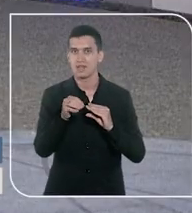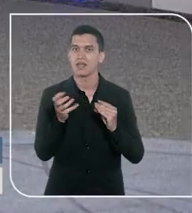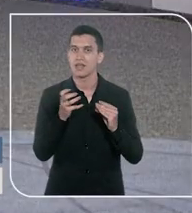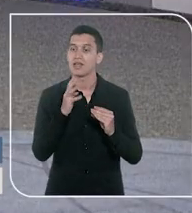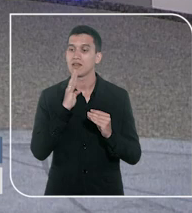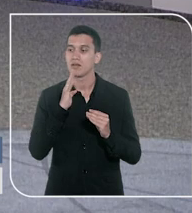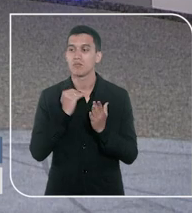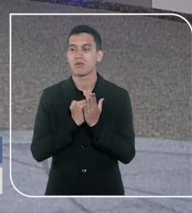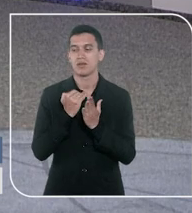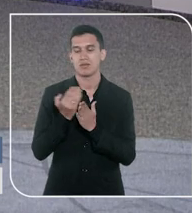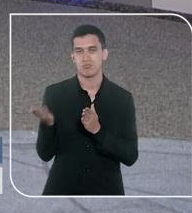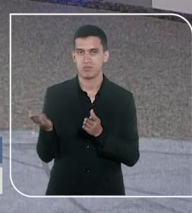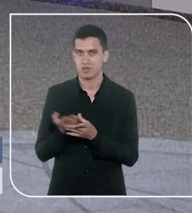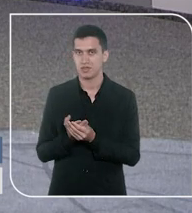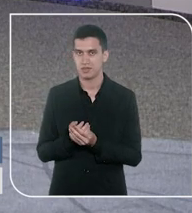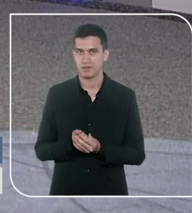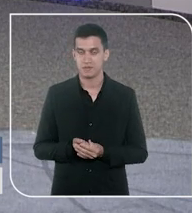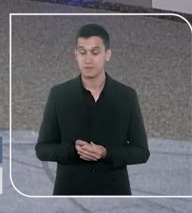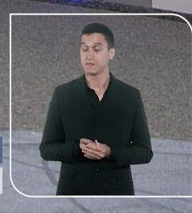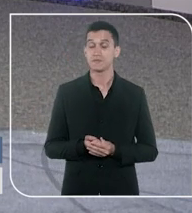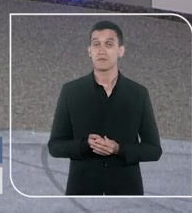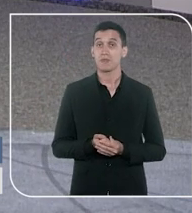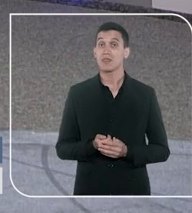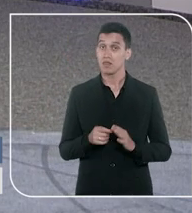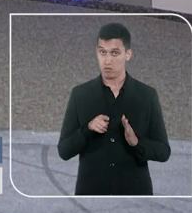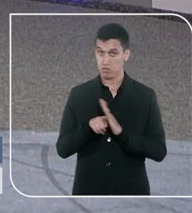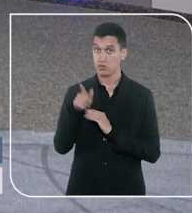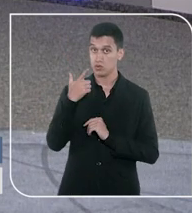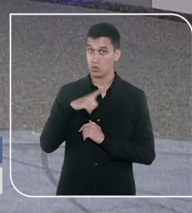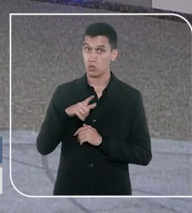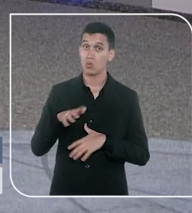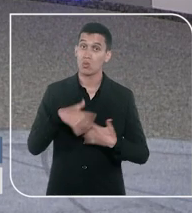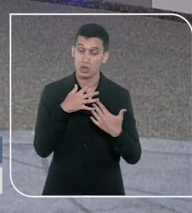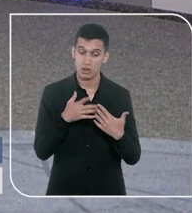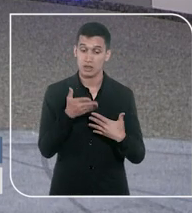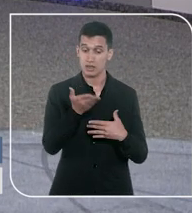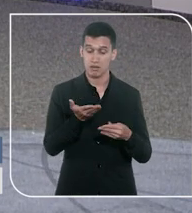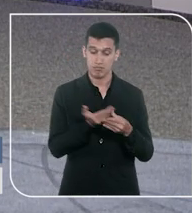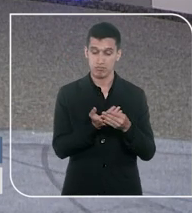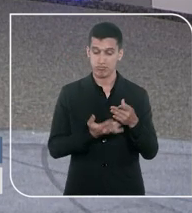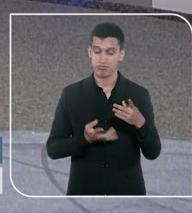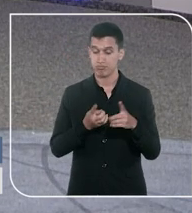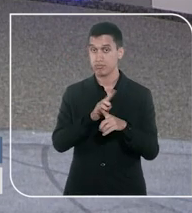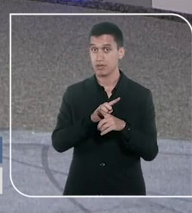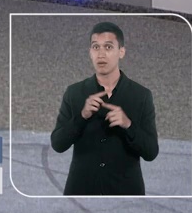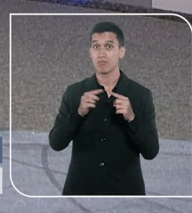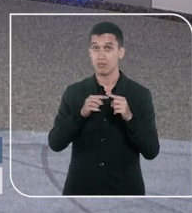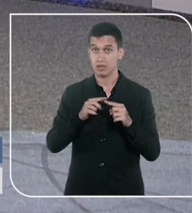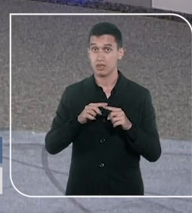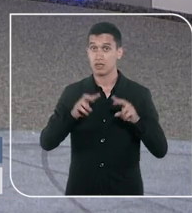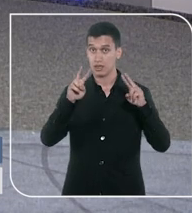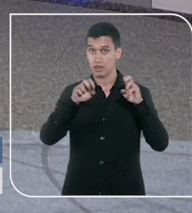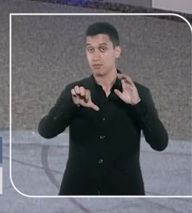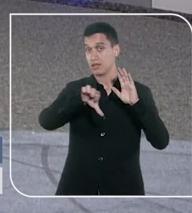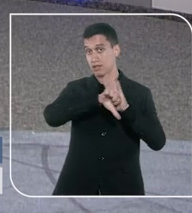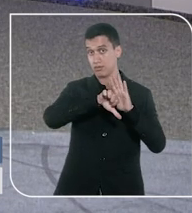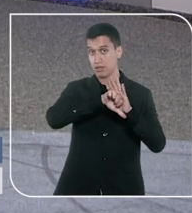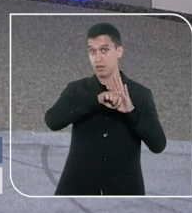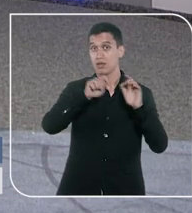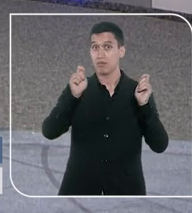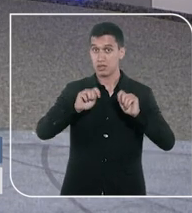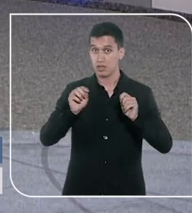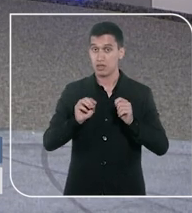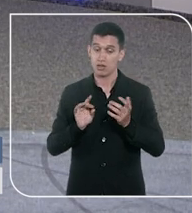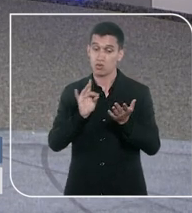Alexandre, quando os embargos de divergência tratarem de matéria criminal, é possível a concessão de habeas corpus de ofício